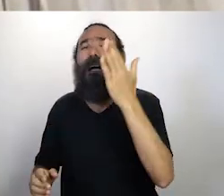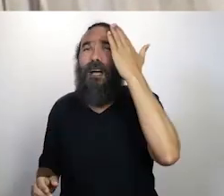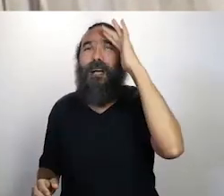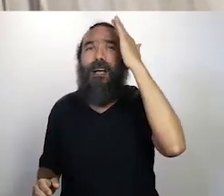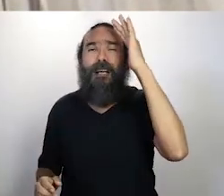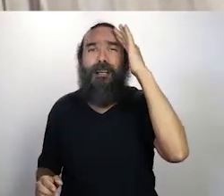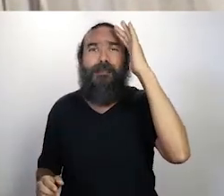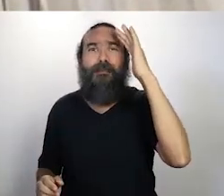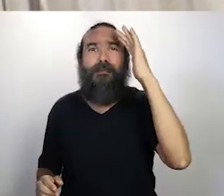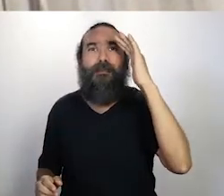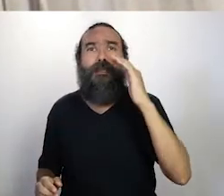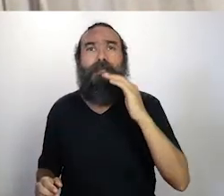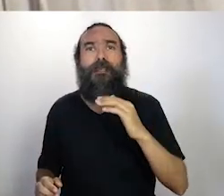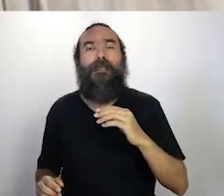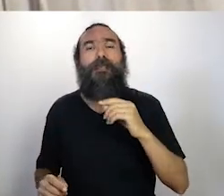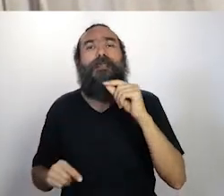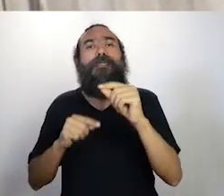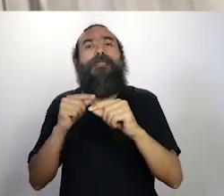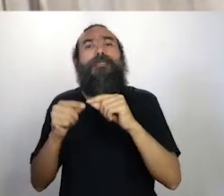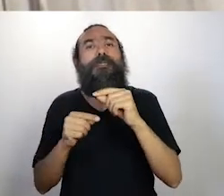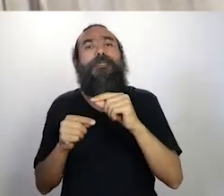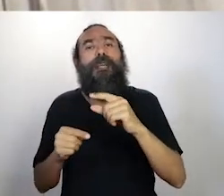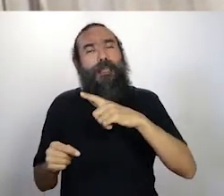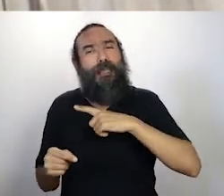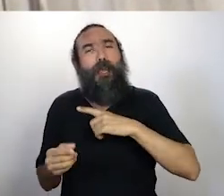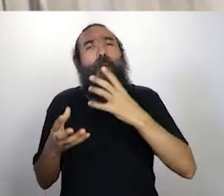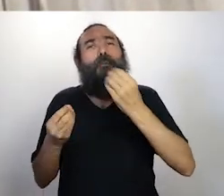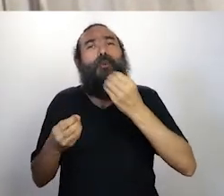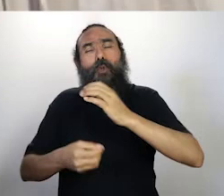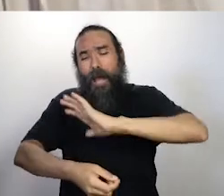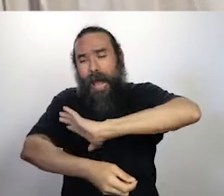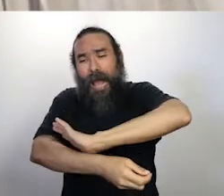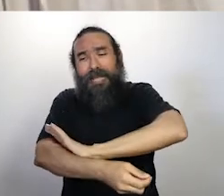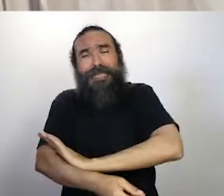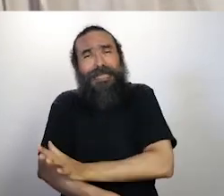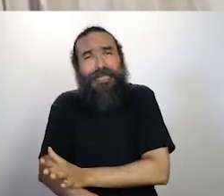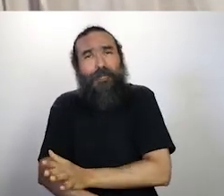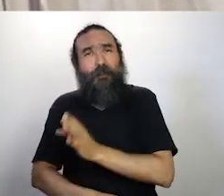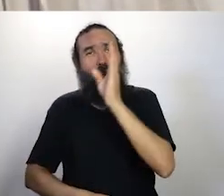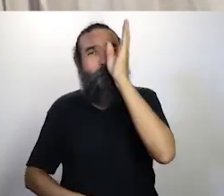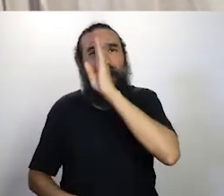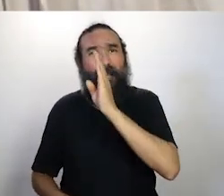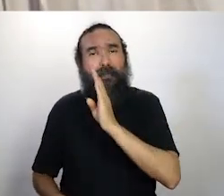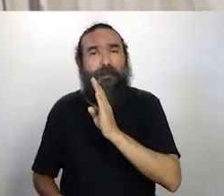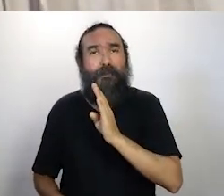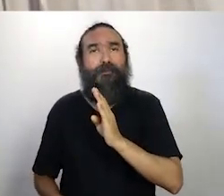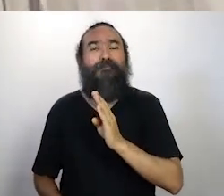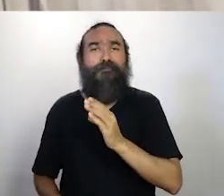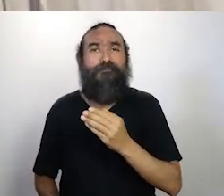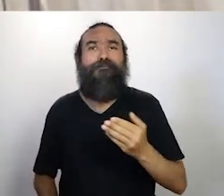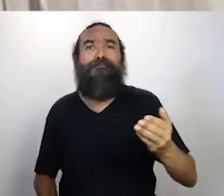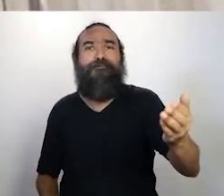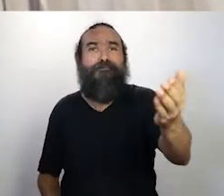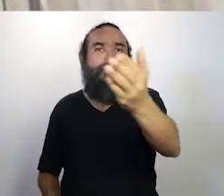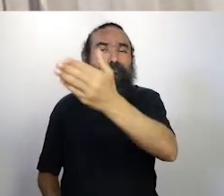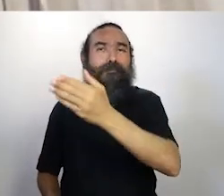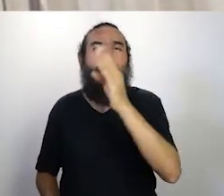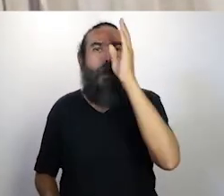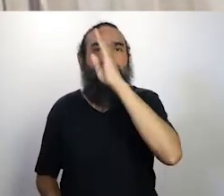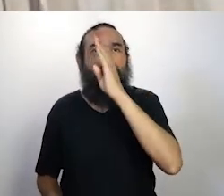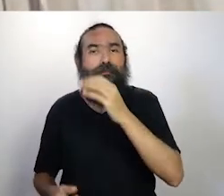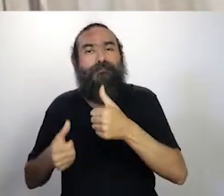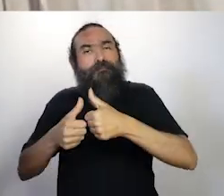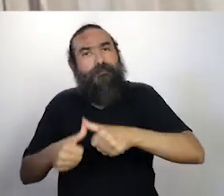esse processo, esse racismo estrutural, ele vitimiza uma parte da população nas suas diferentes formas de